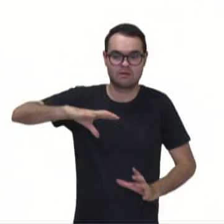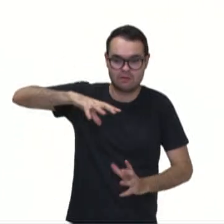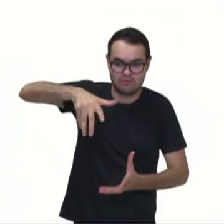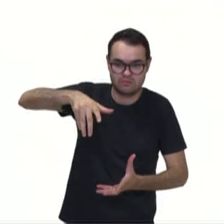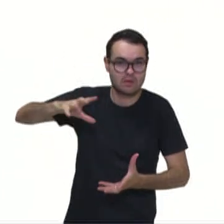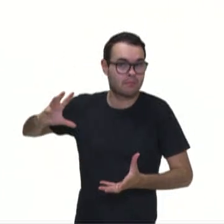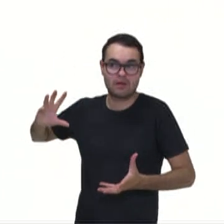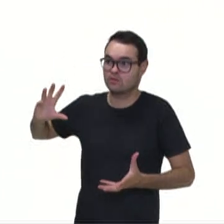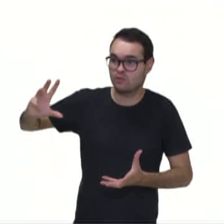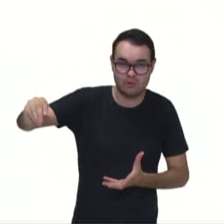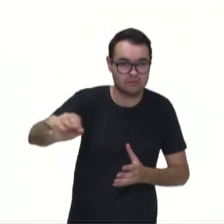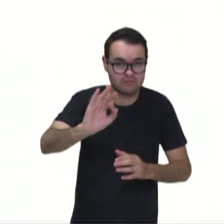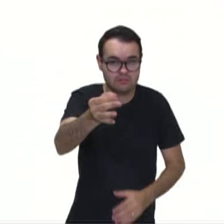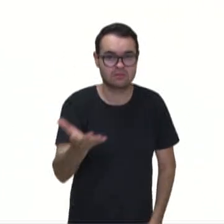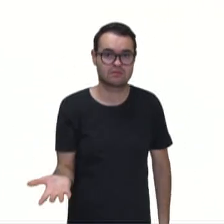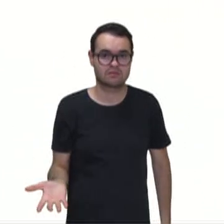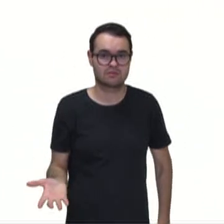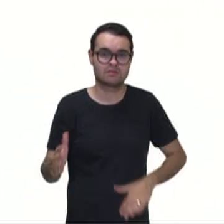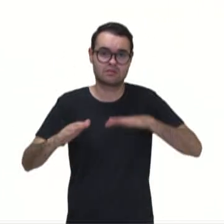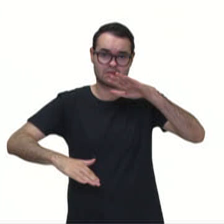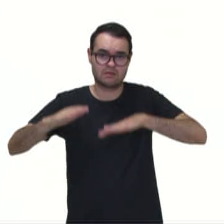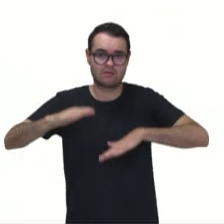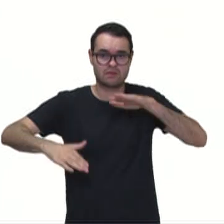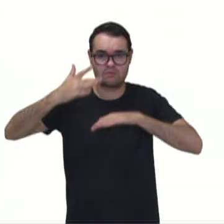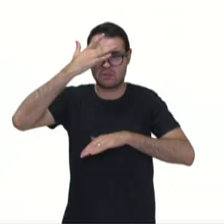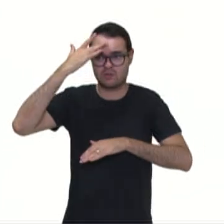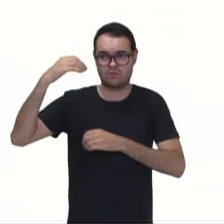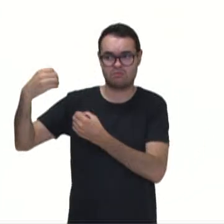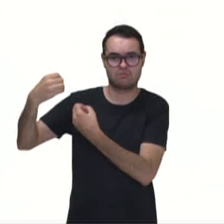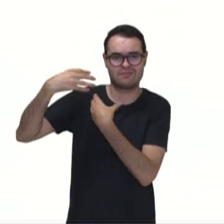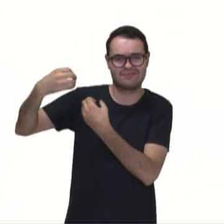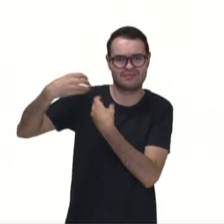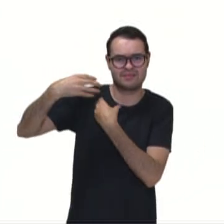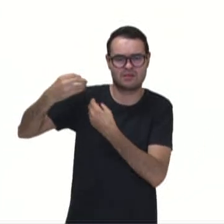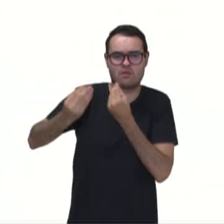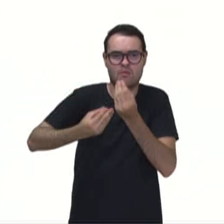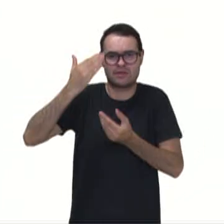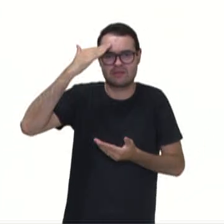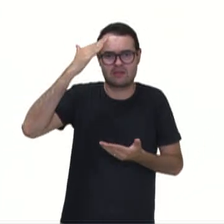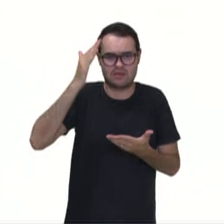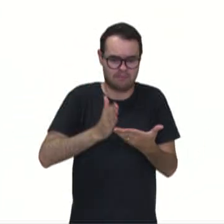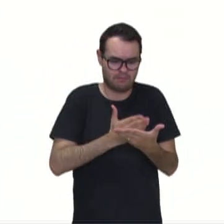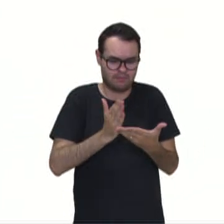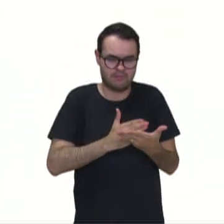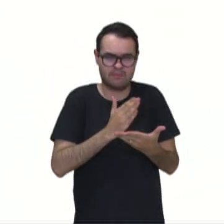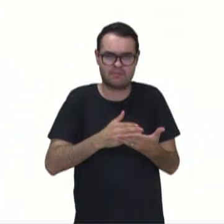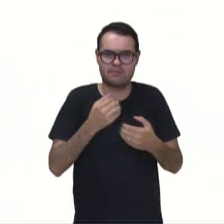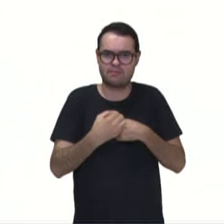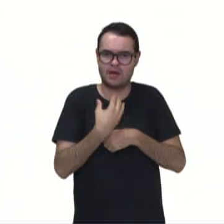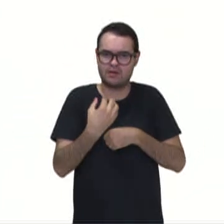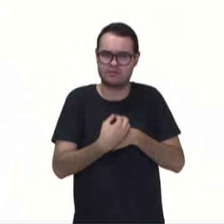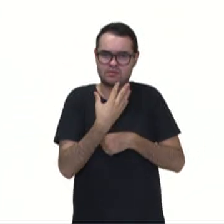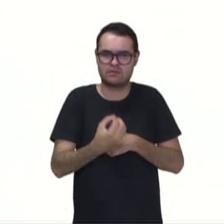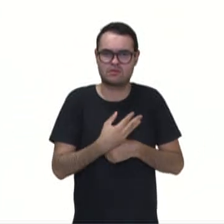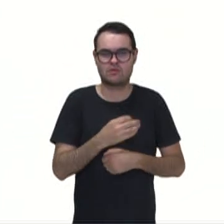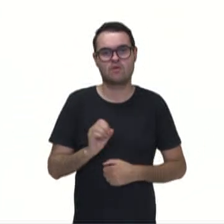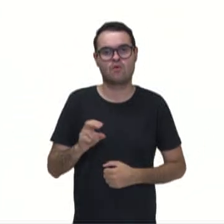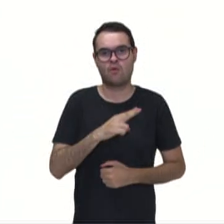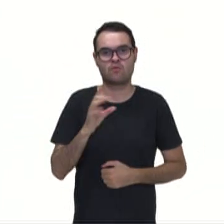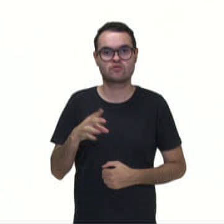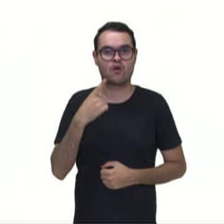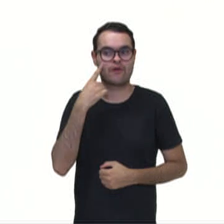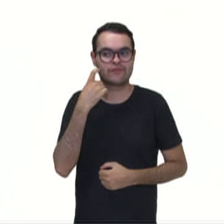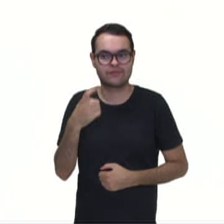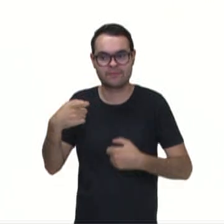não é? Talvez alguém dê aulas para entender manuais, ou o jeito seria aprender só aquilo de que tenho